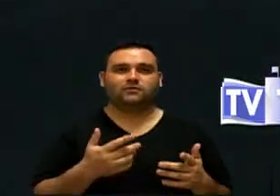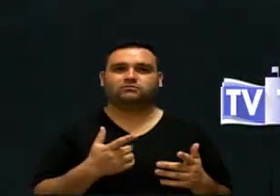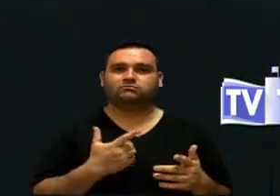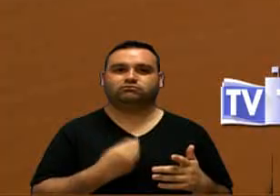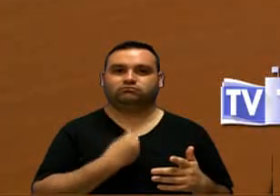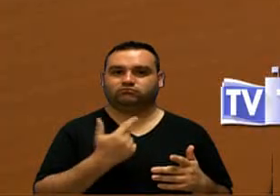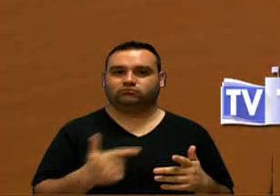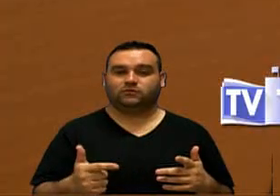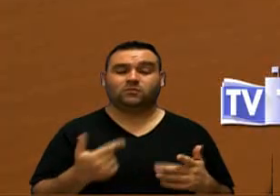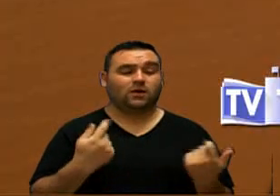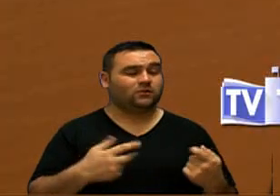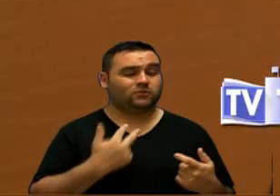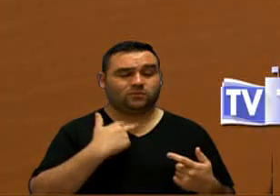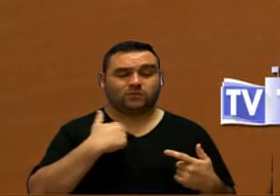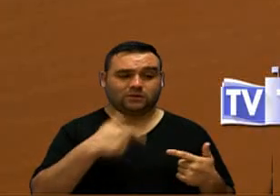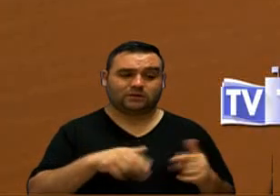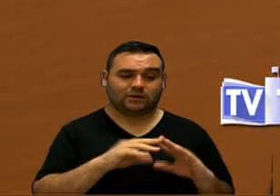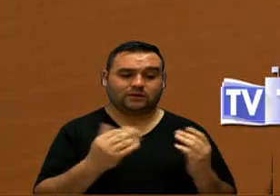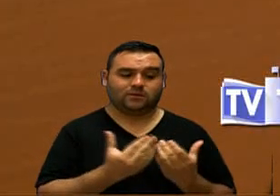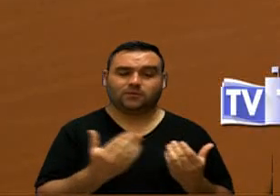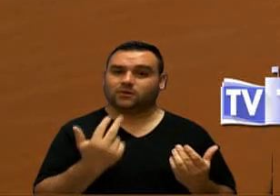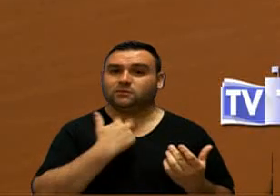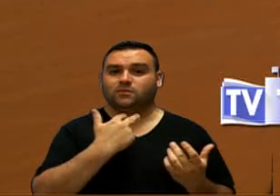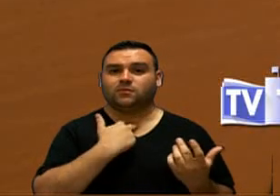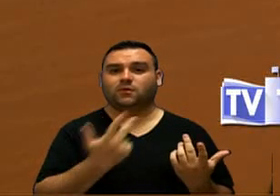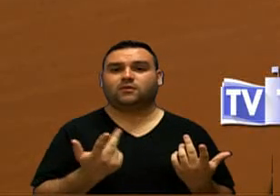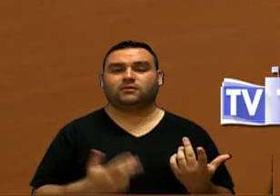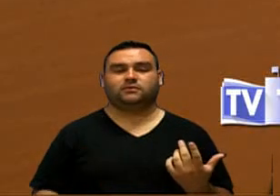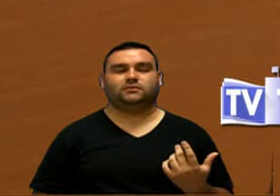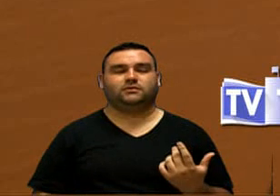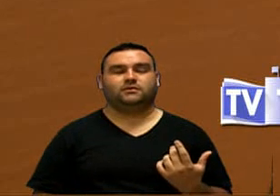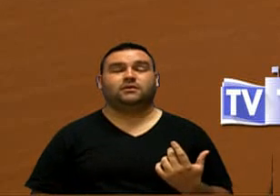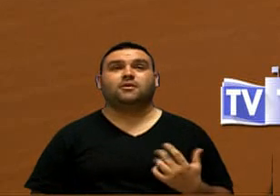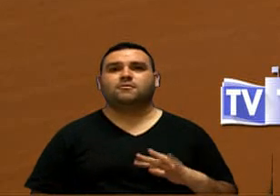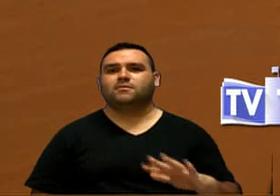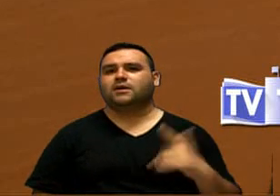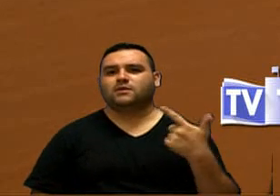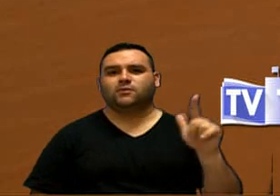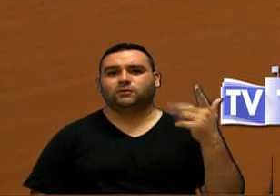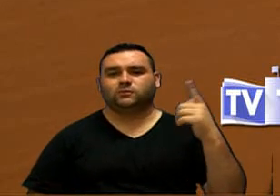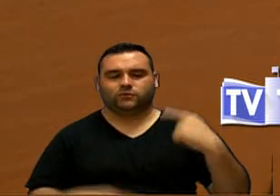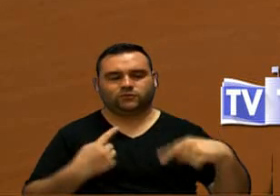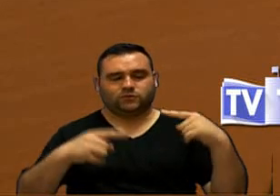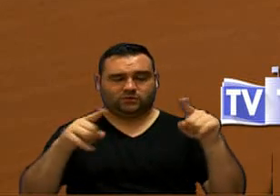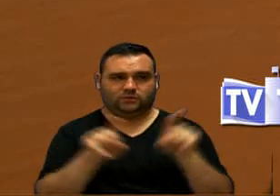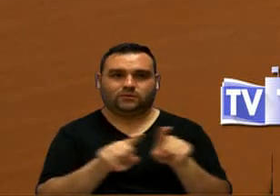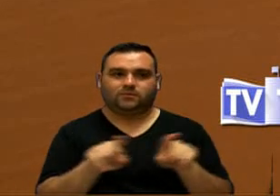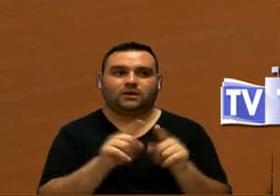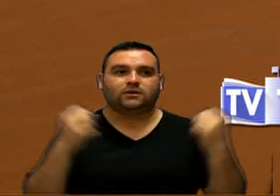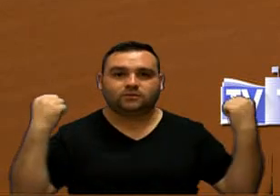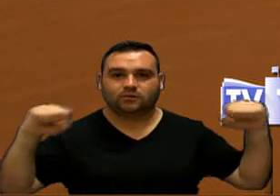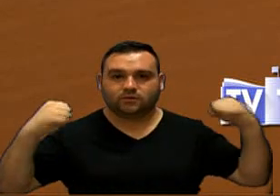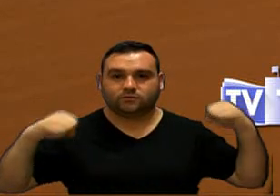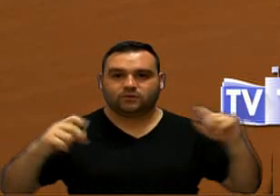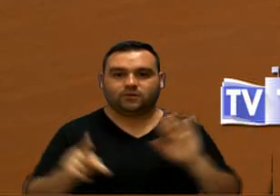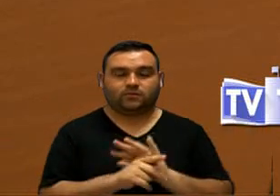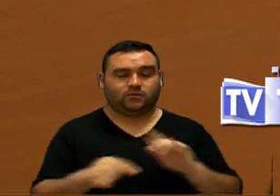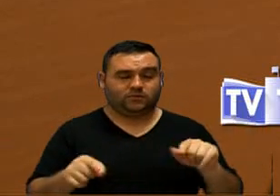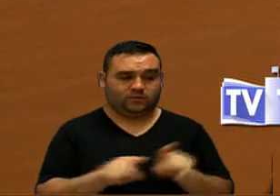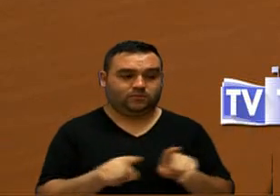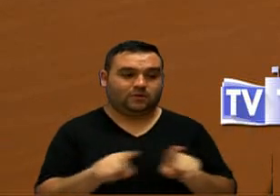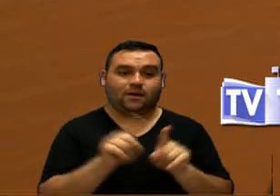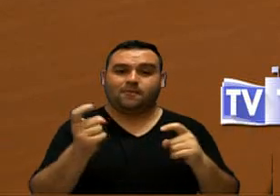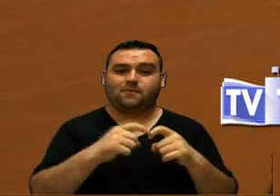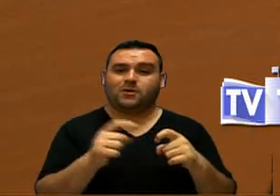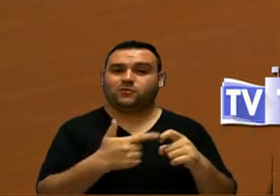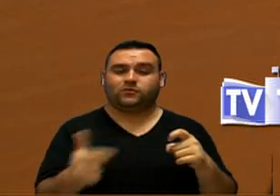ser incluída na grade pela Câmara, pelo Legislativo. Mas isso é outra conversa. Você está falando de educação física, nós não temos nem médico para